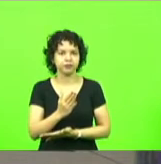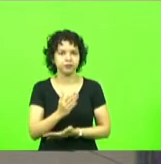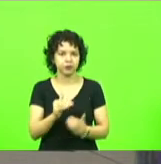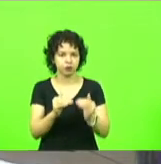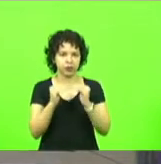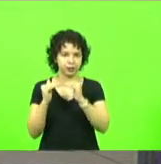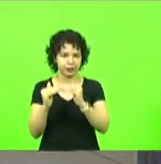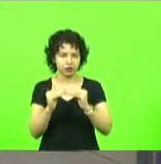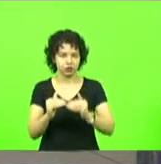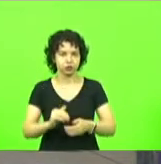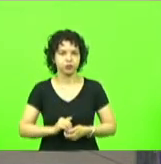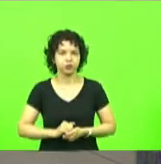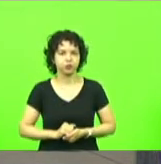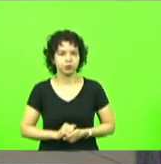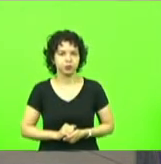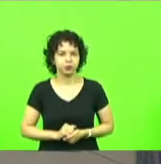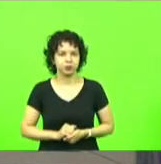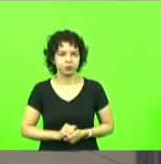unanimidade